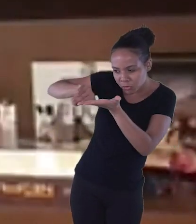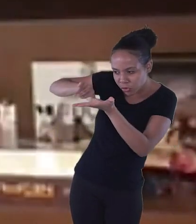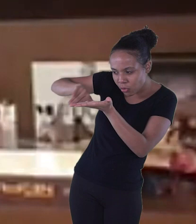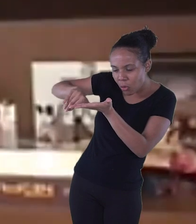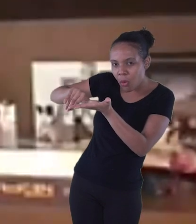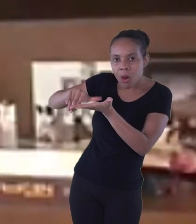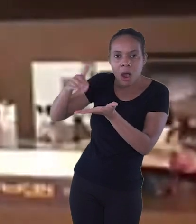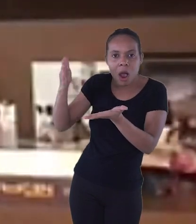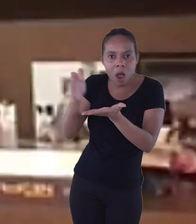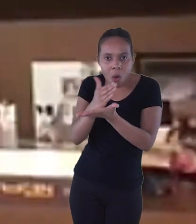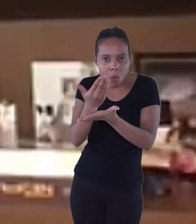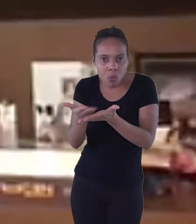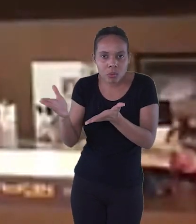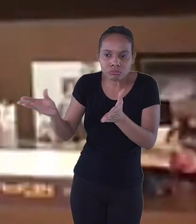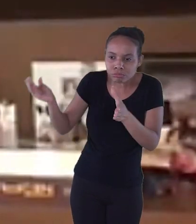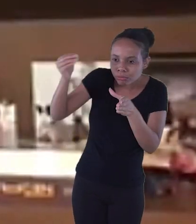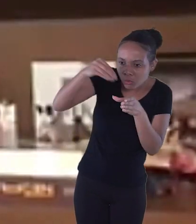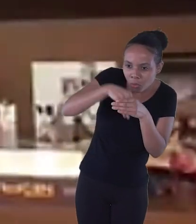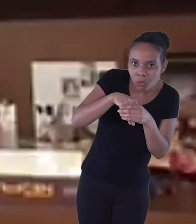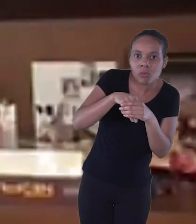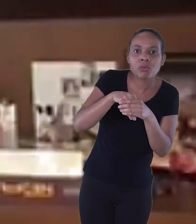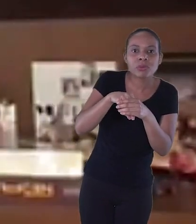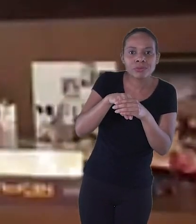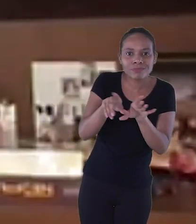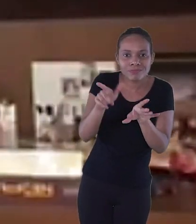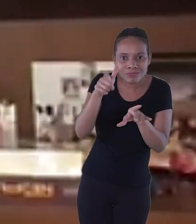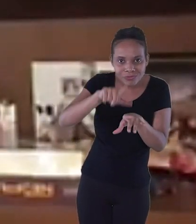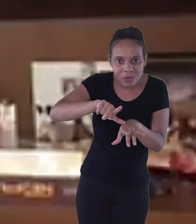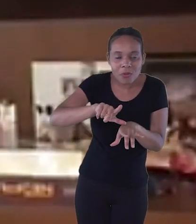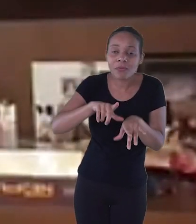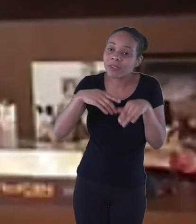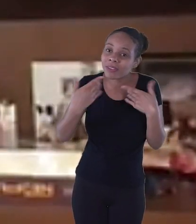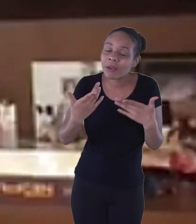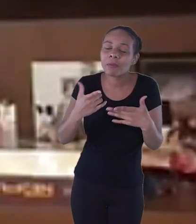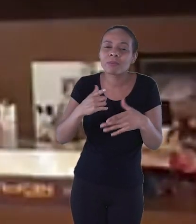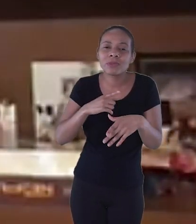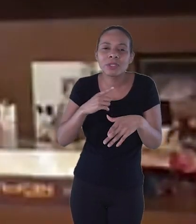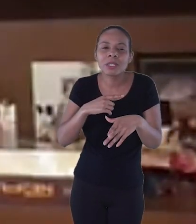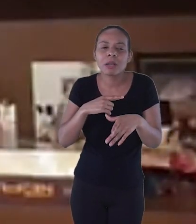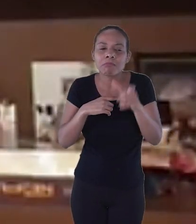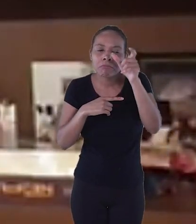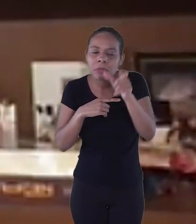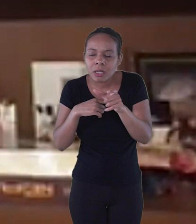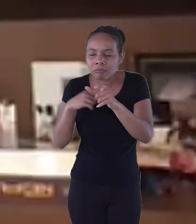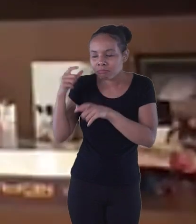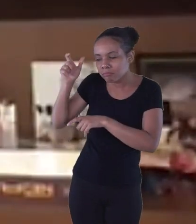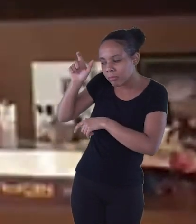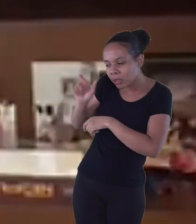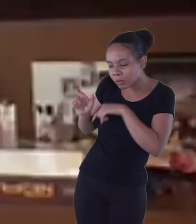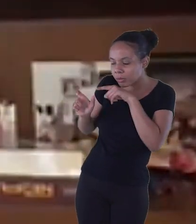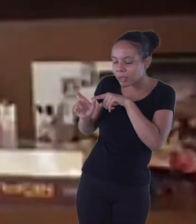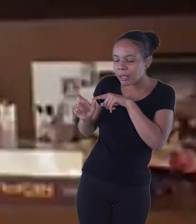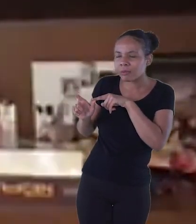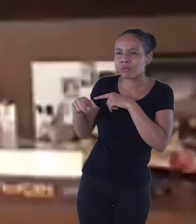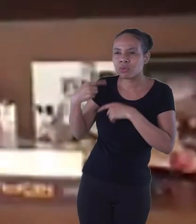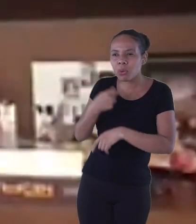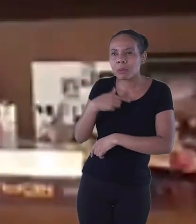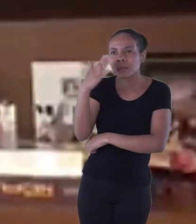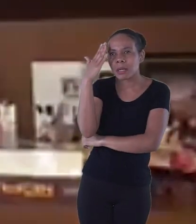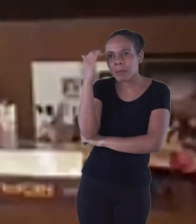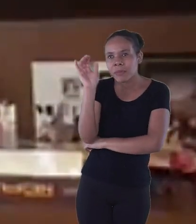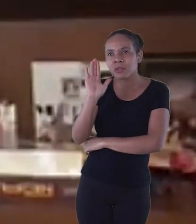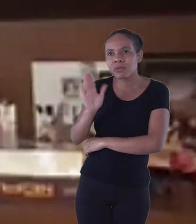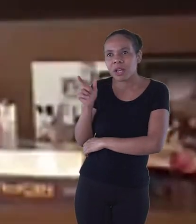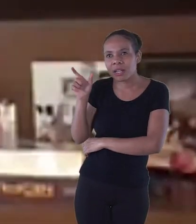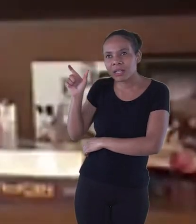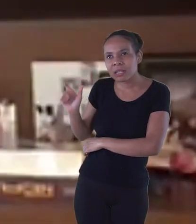que é a verdade. Às vezes, era o que Flávio me dizia, a gente só sabia que o sujeito viveu em Pernambuco na